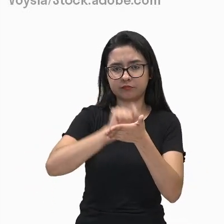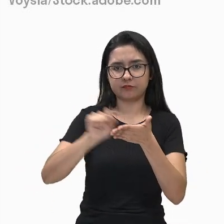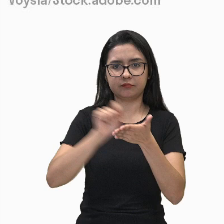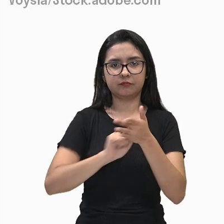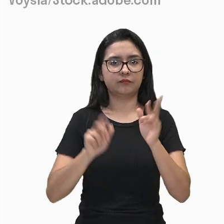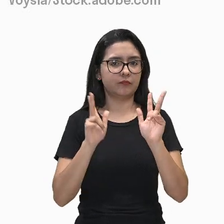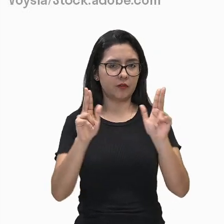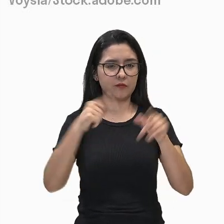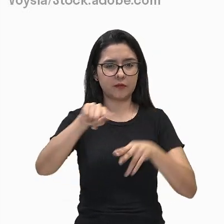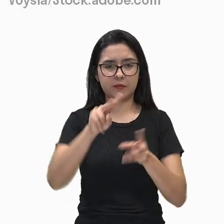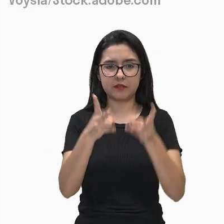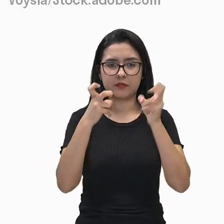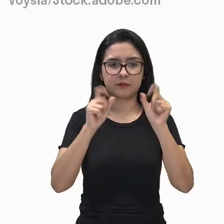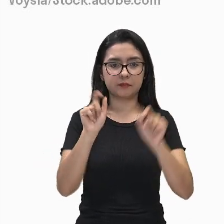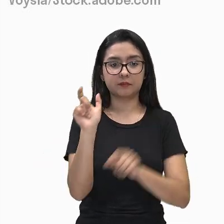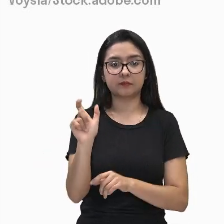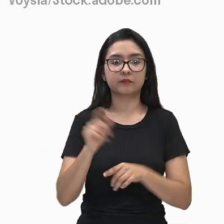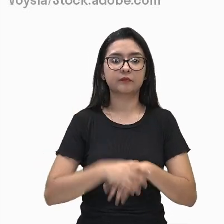podem observar.